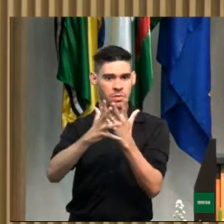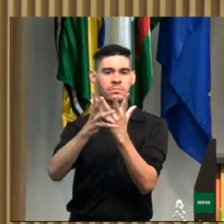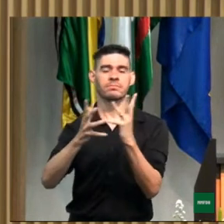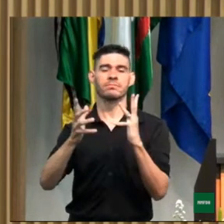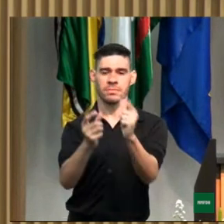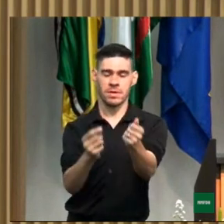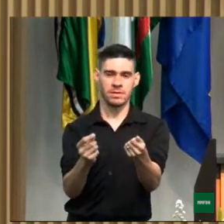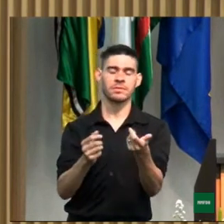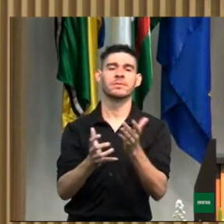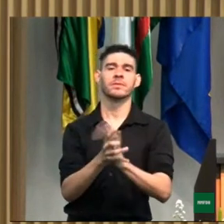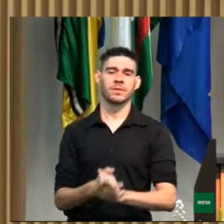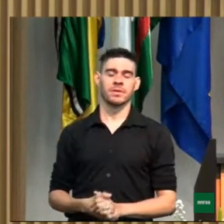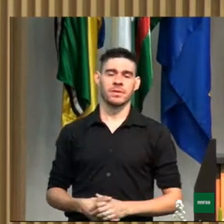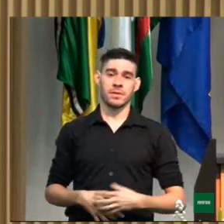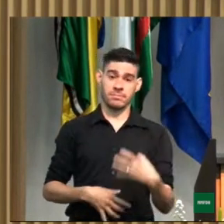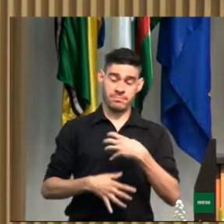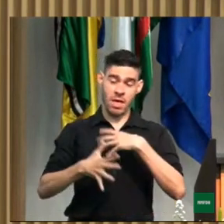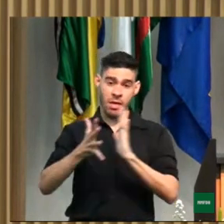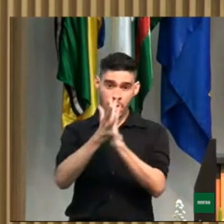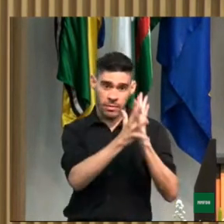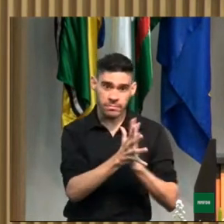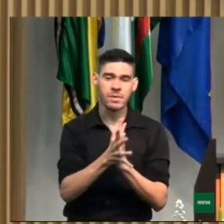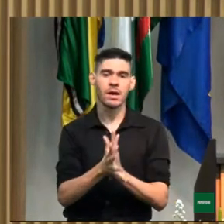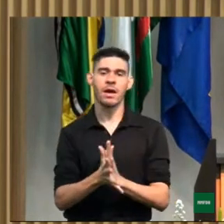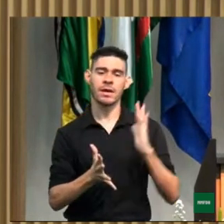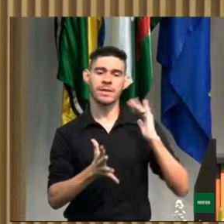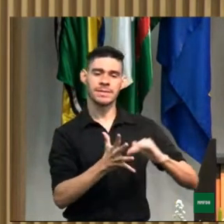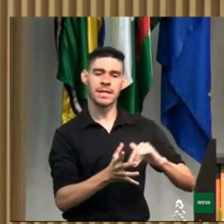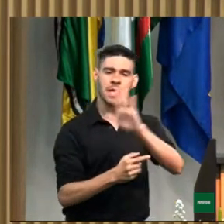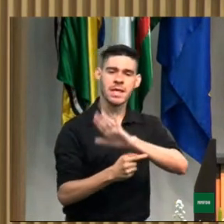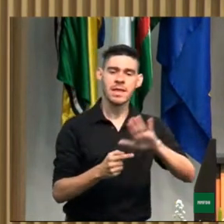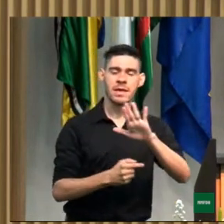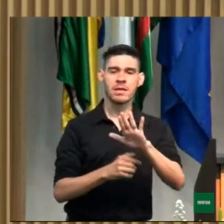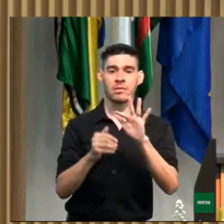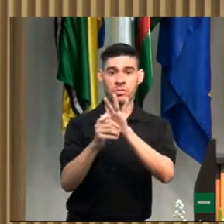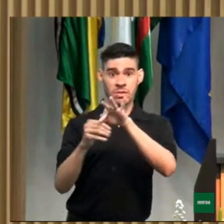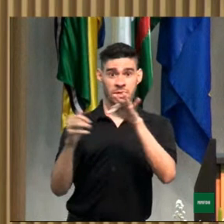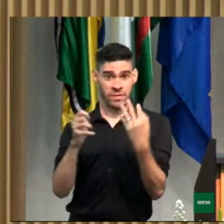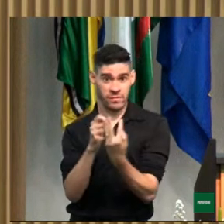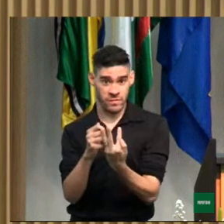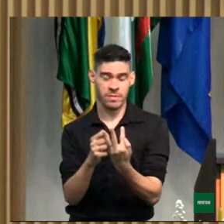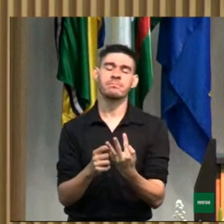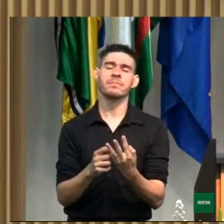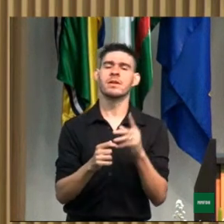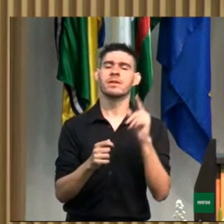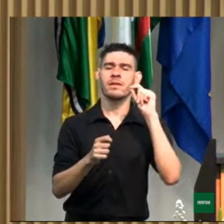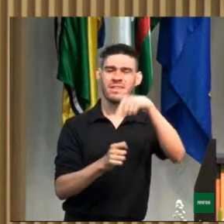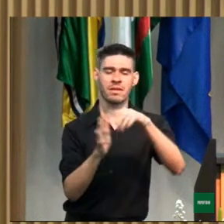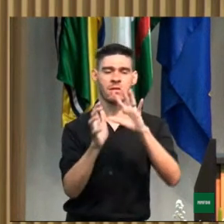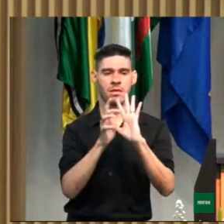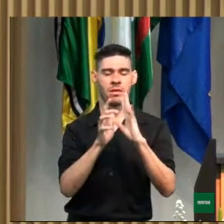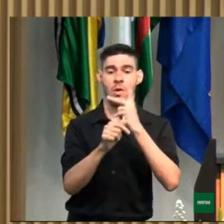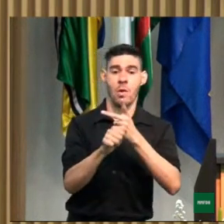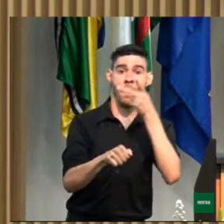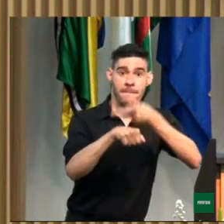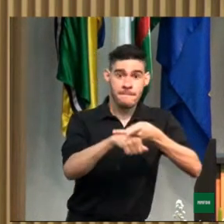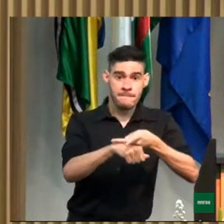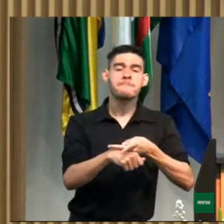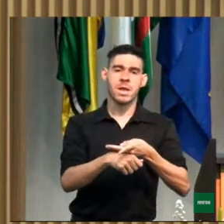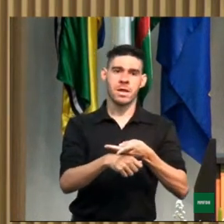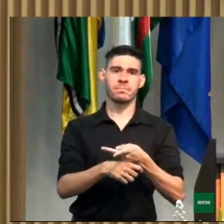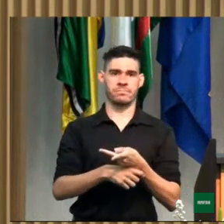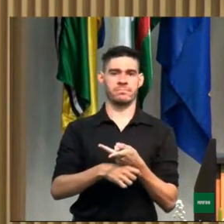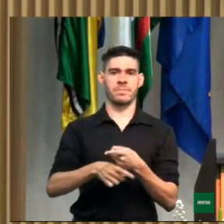que eu parabenizo aqui a Secretaria Nacional da Família pela realização dessa premiação, bem como as